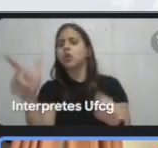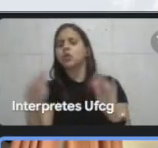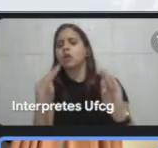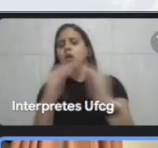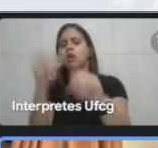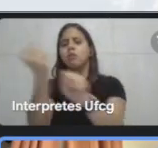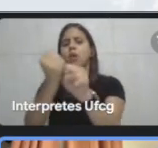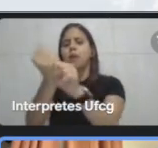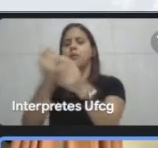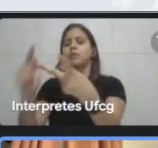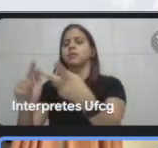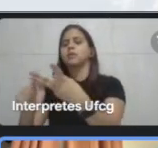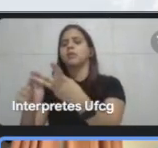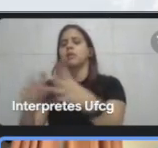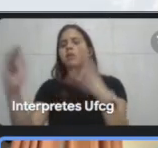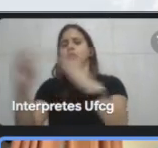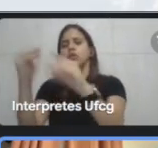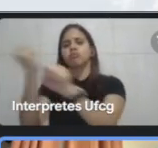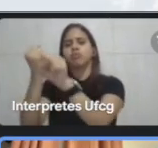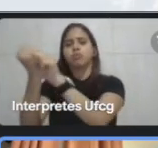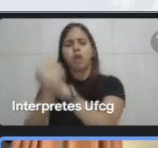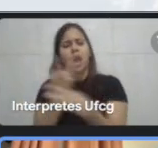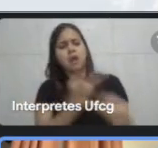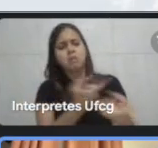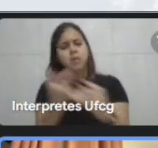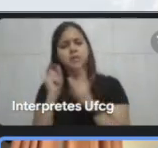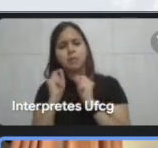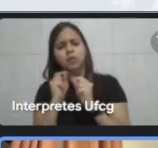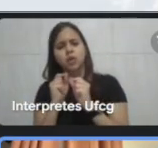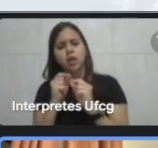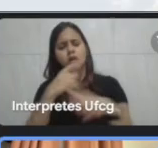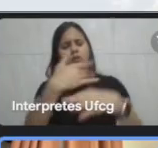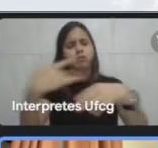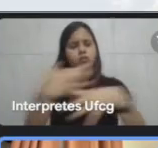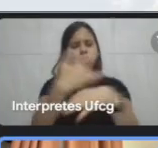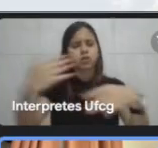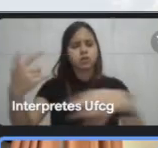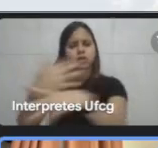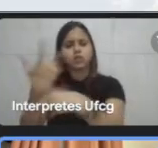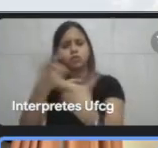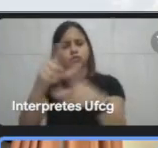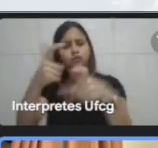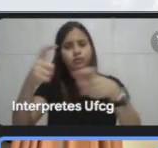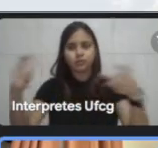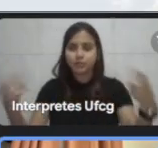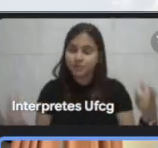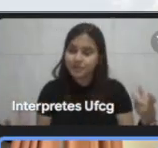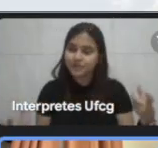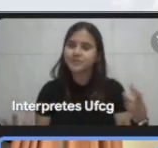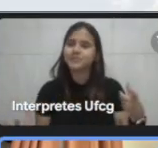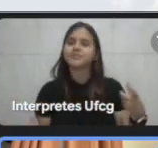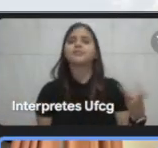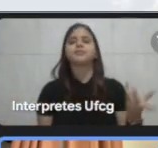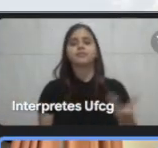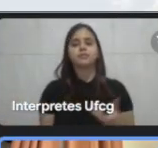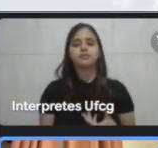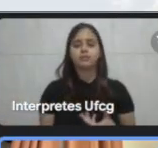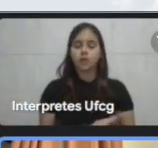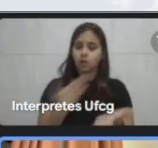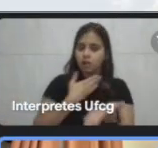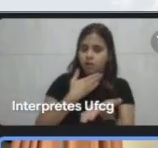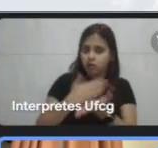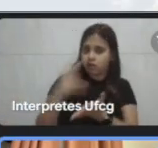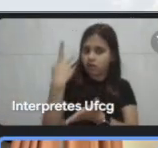conseguindo ver que rapidinho ali vai formar uma zona de expansão urbana. Então, o que basicamente a gente iniciou